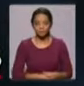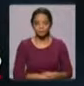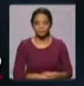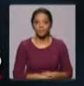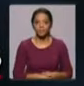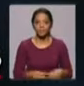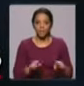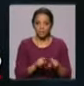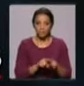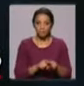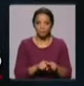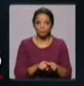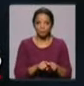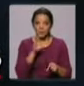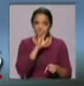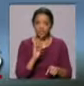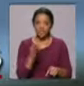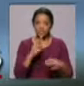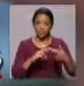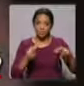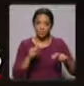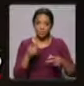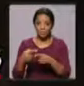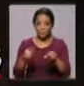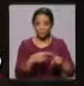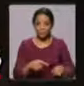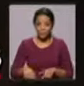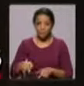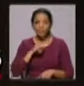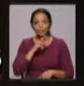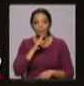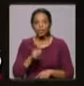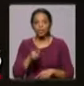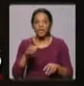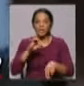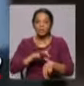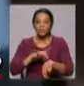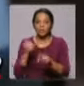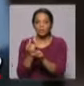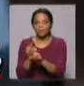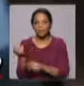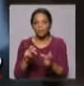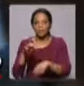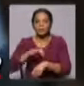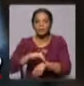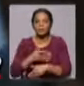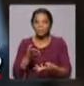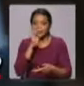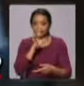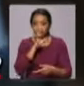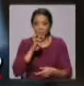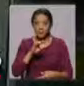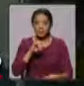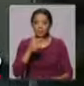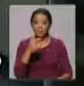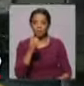aod assistida a partir de TRS ADN diferentes é a resposta às doenças mitocondriais doenas em que as mitocôndrias